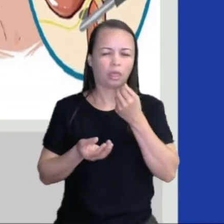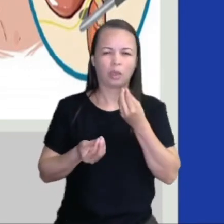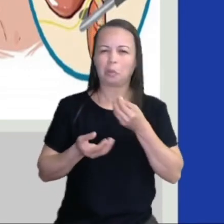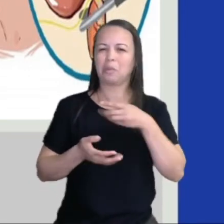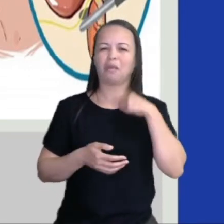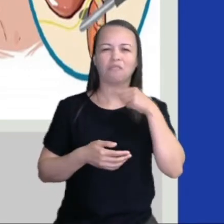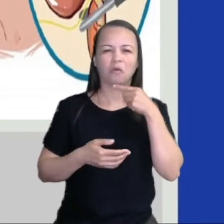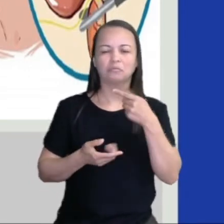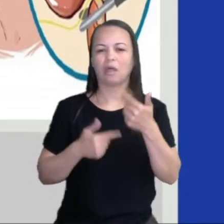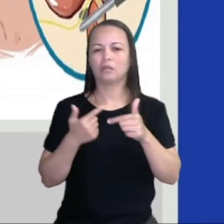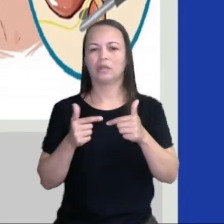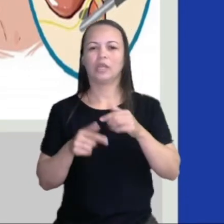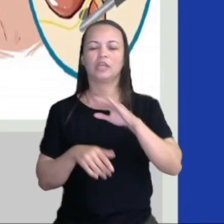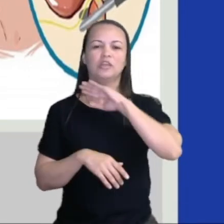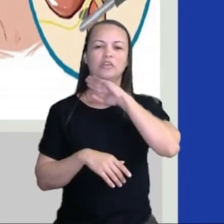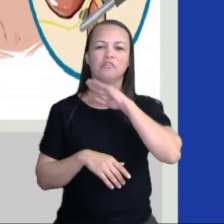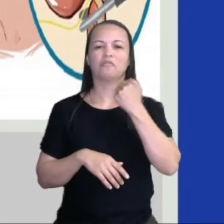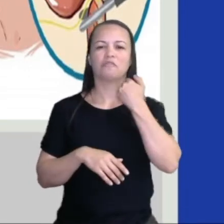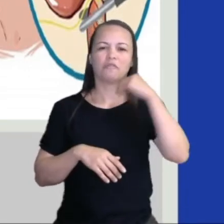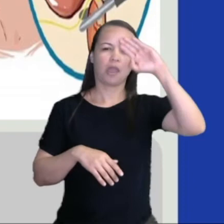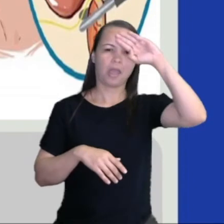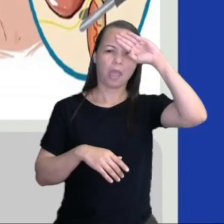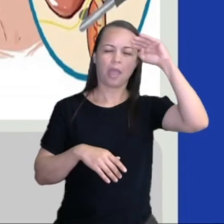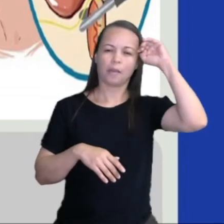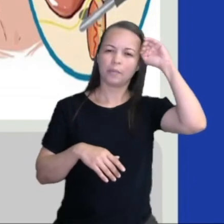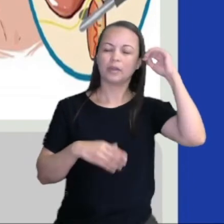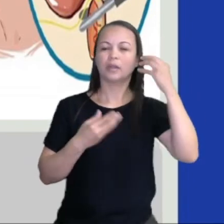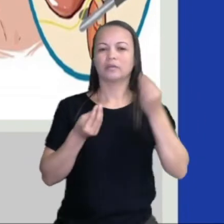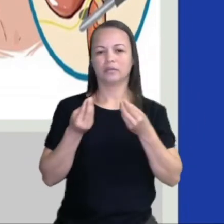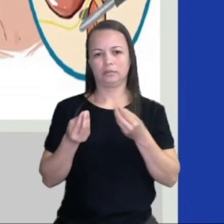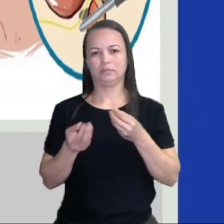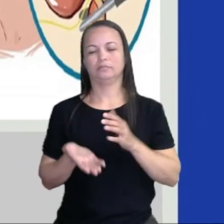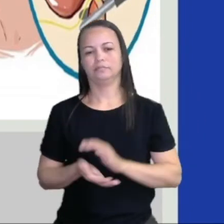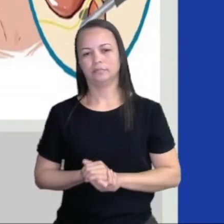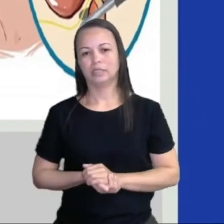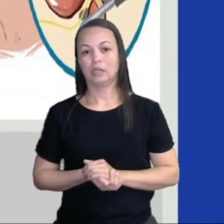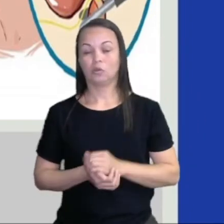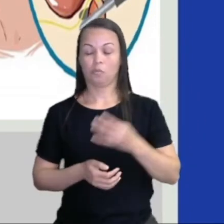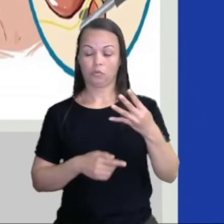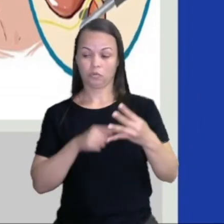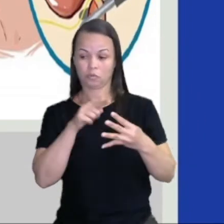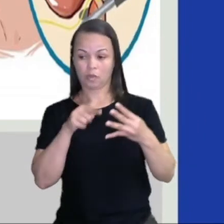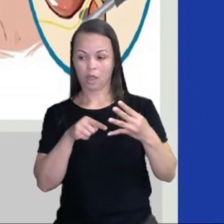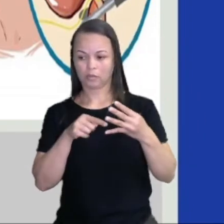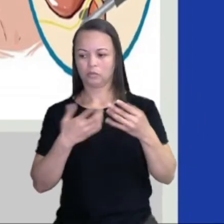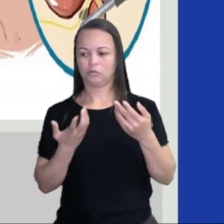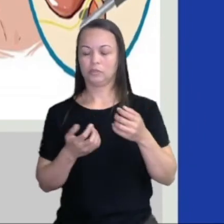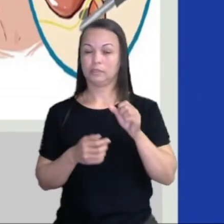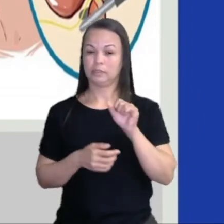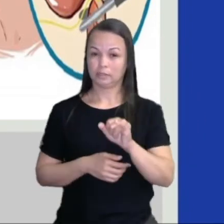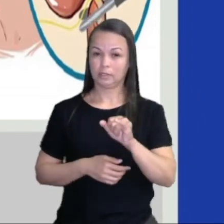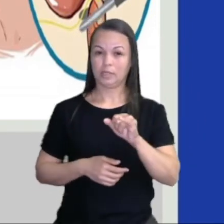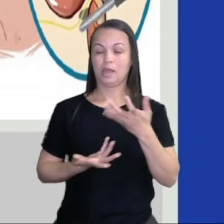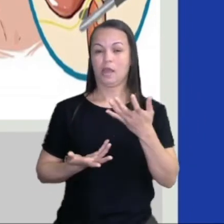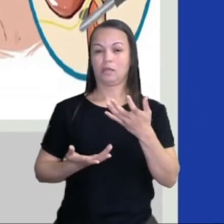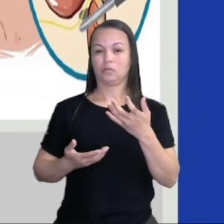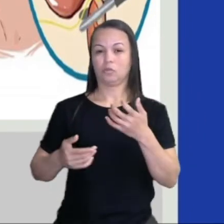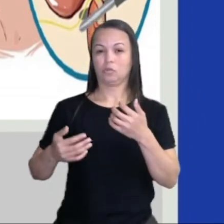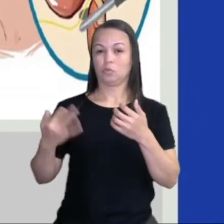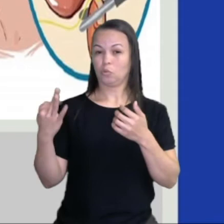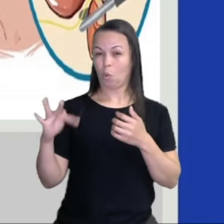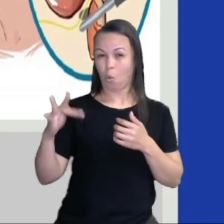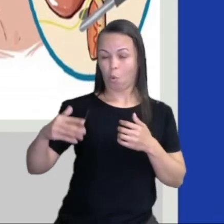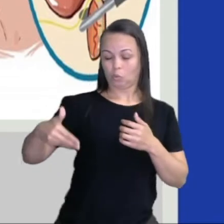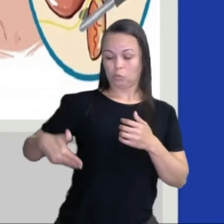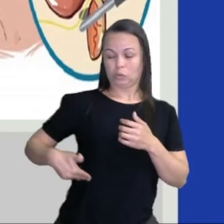indício, teve febre, já indica que tem uma infecçãozinha aí envolvida. No ponto 4, se a dor for do lado direito, preste atenção,